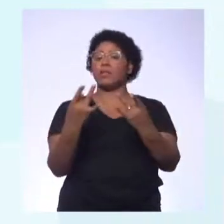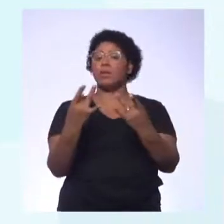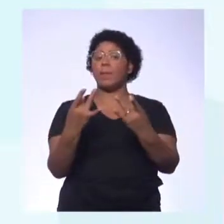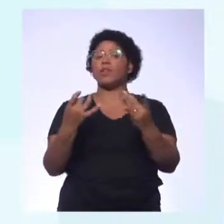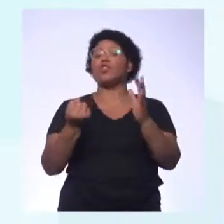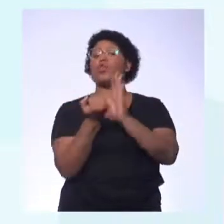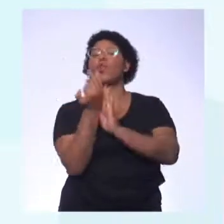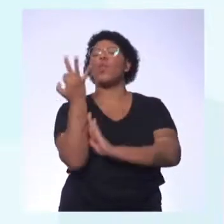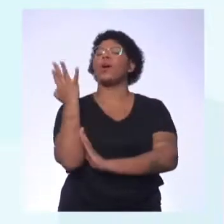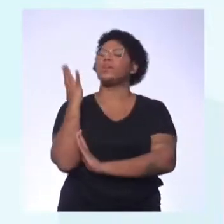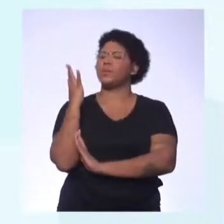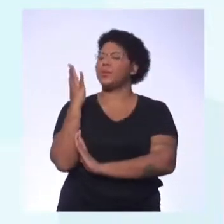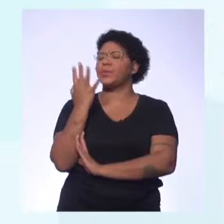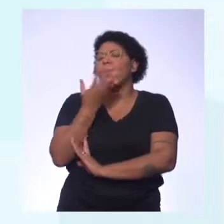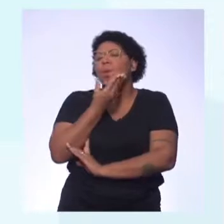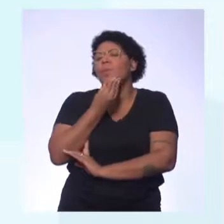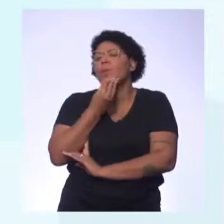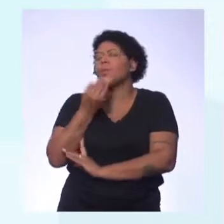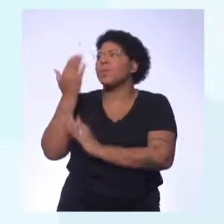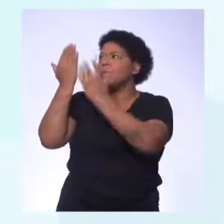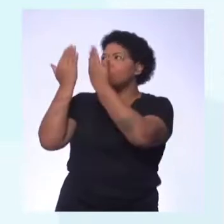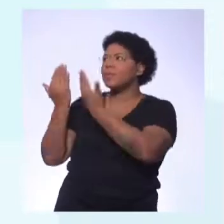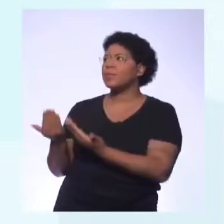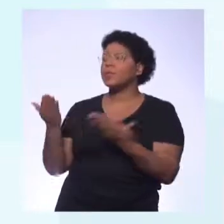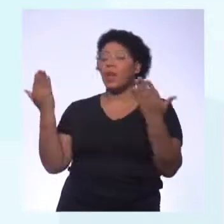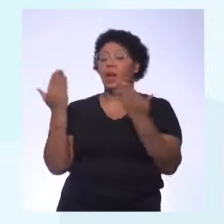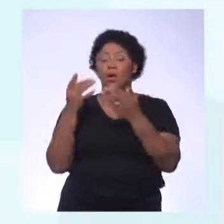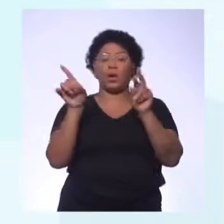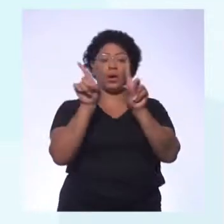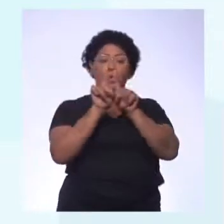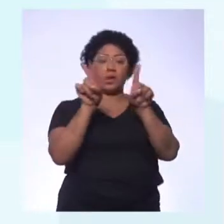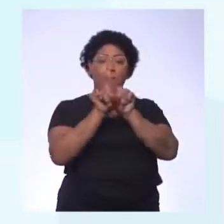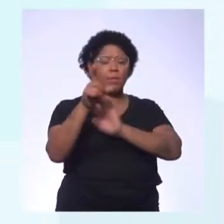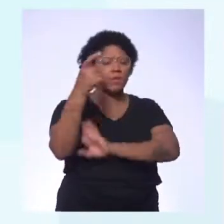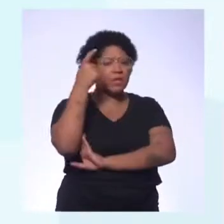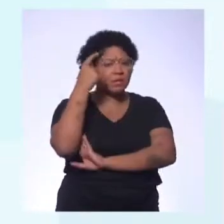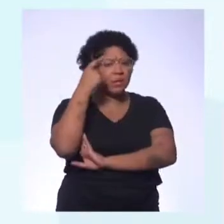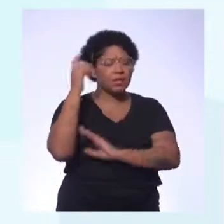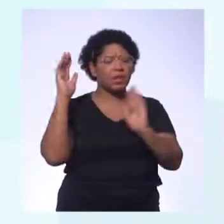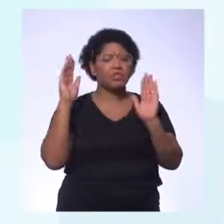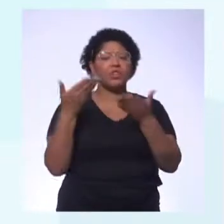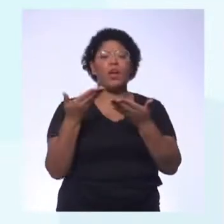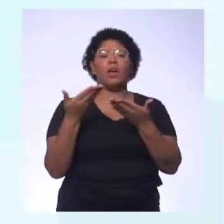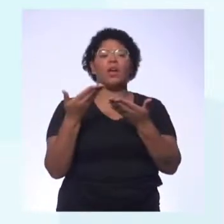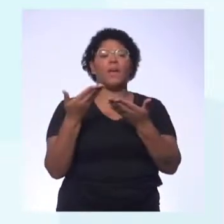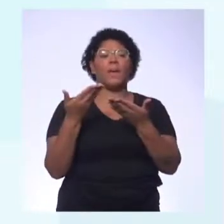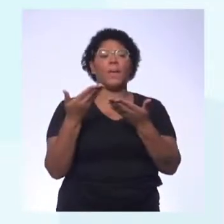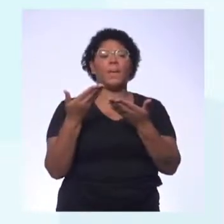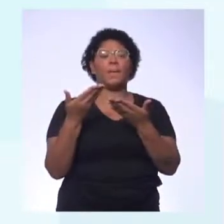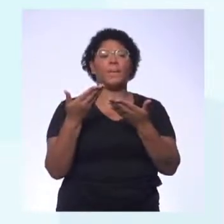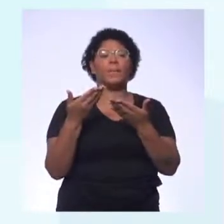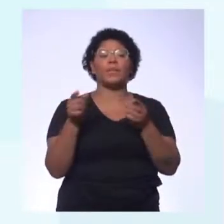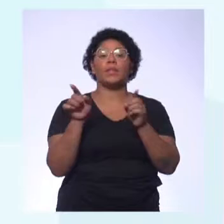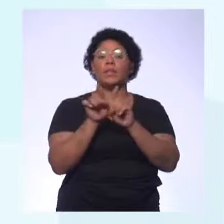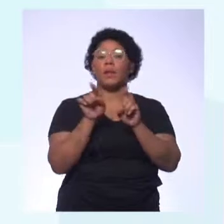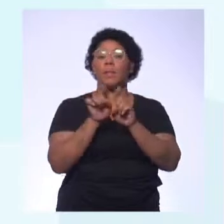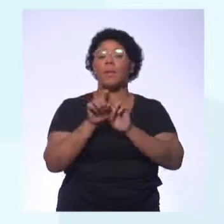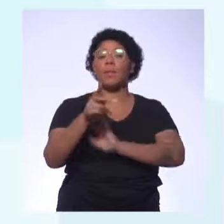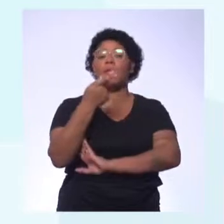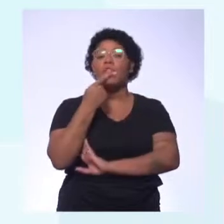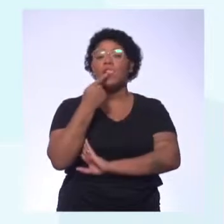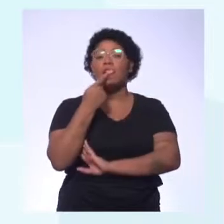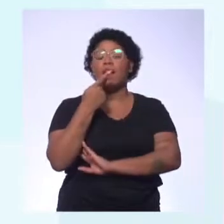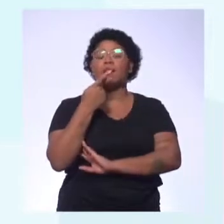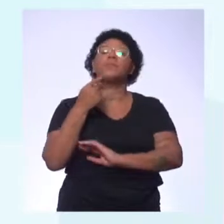então, os garotos. E agora, para vocês pensarem já, e vamos contextualizar as duas imagens, eu quero que